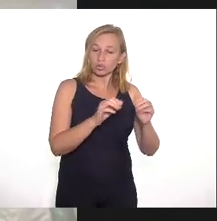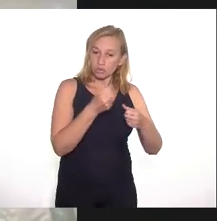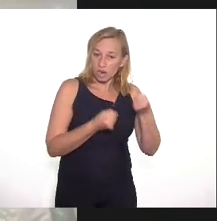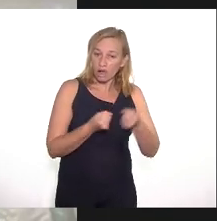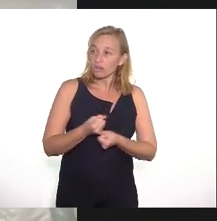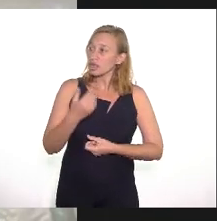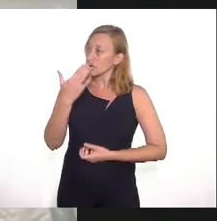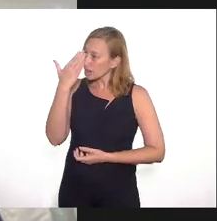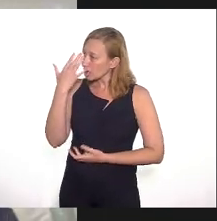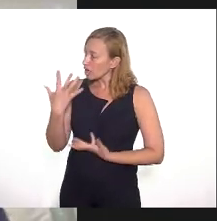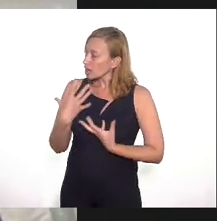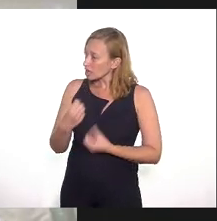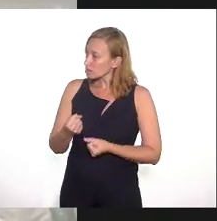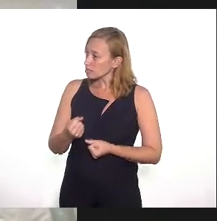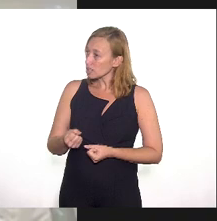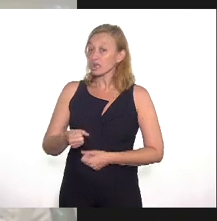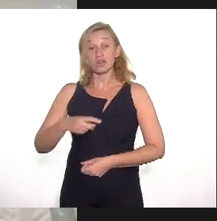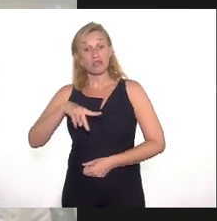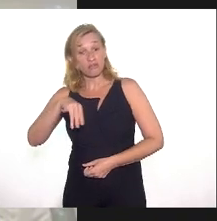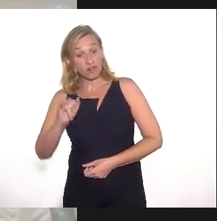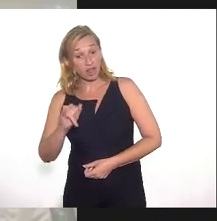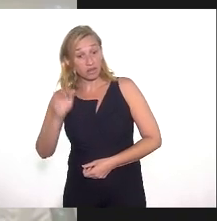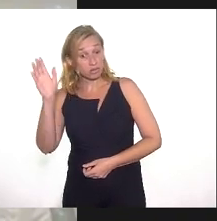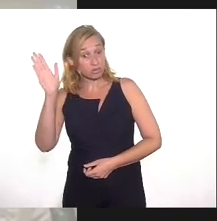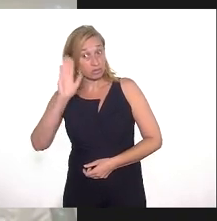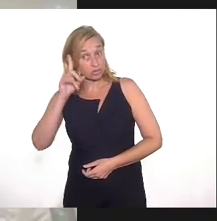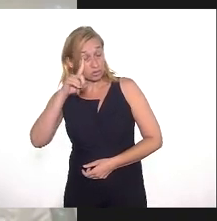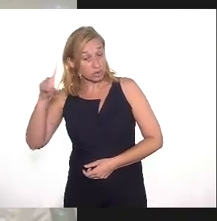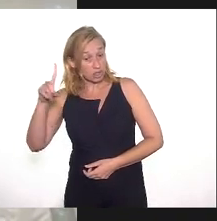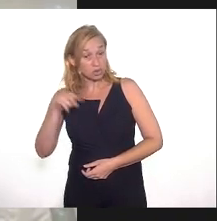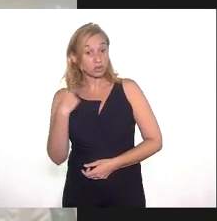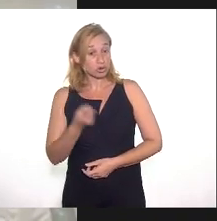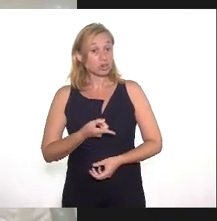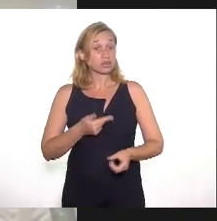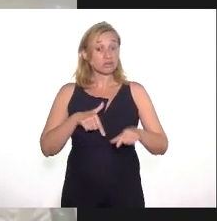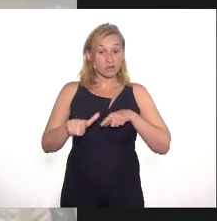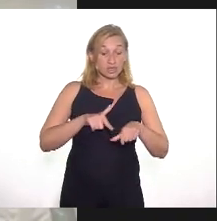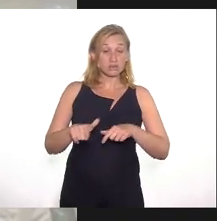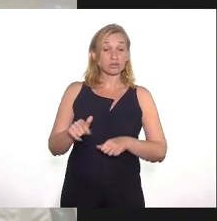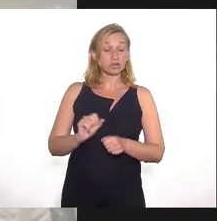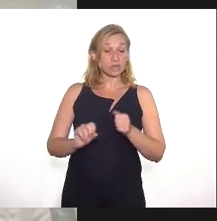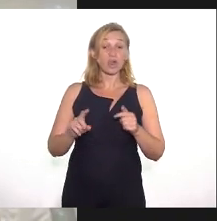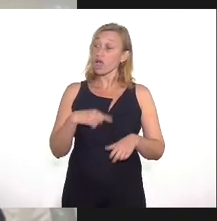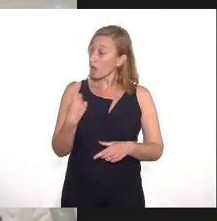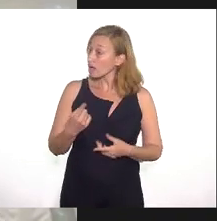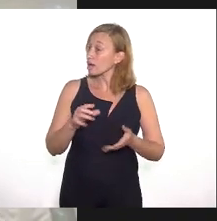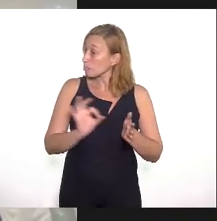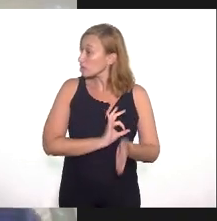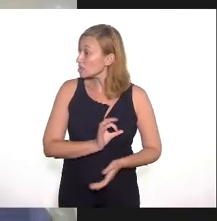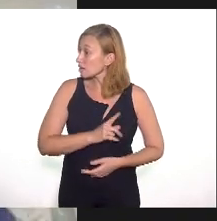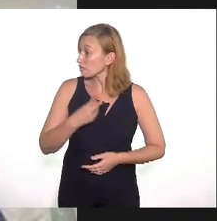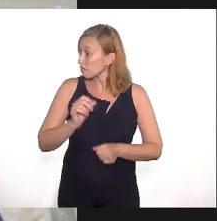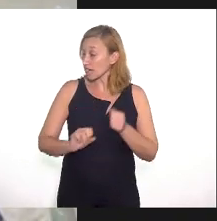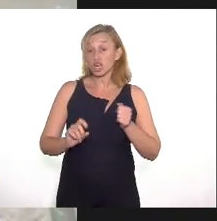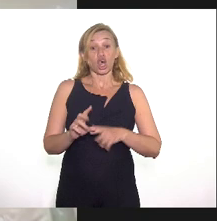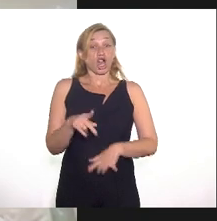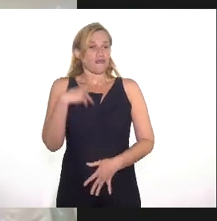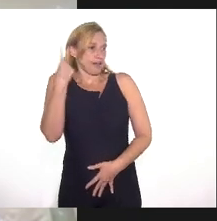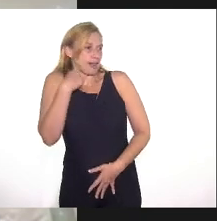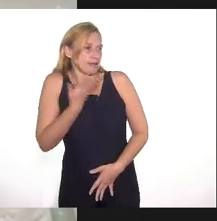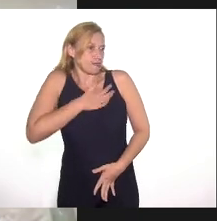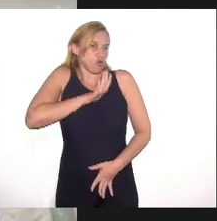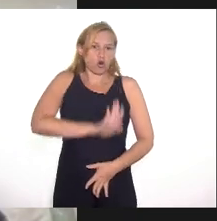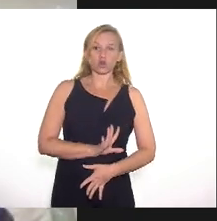obrigado. Vá com Deus. Siga em frente. A gente está cumprindo o nosso trabalho. E é assim que a polícia age. Essa vereadora não gostou, se é que